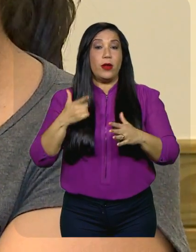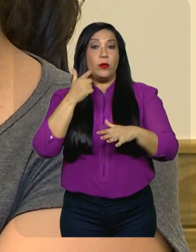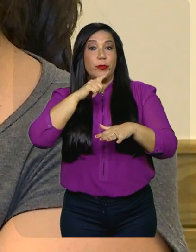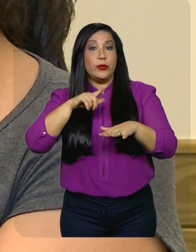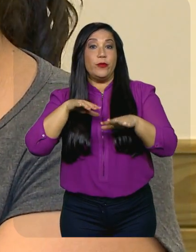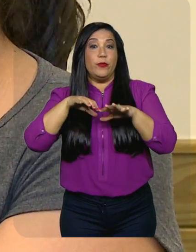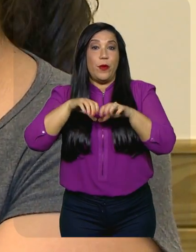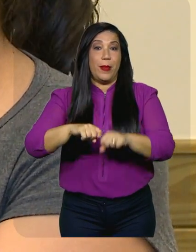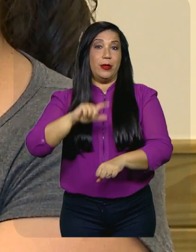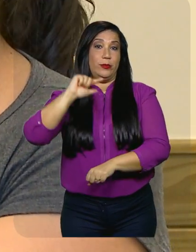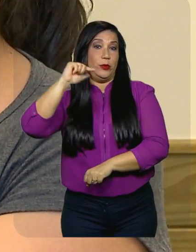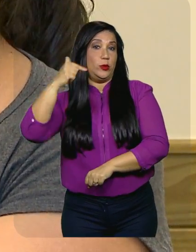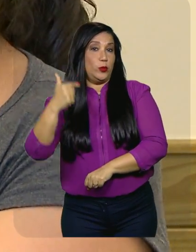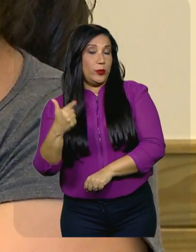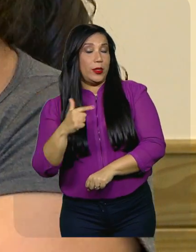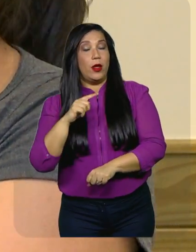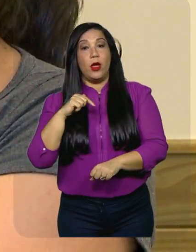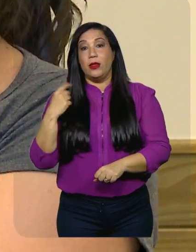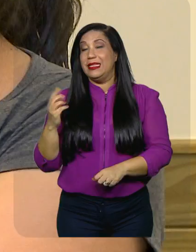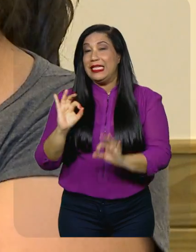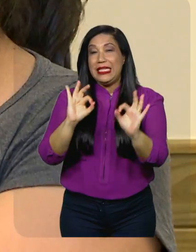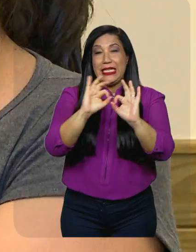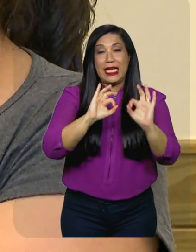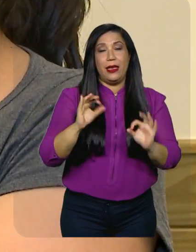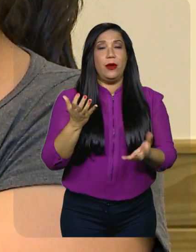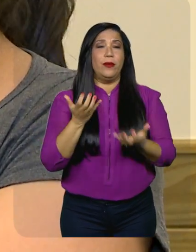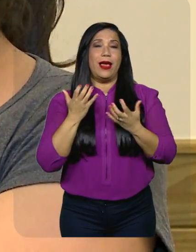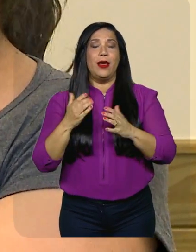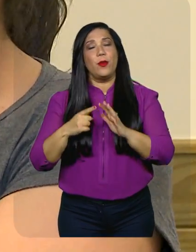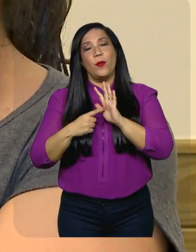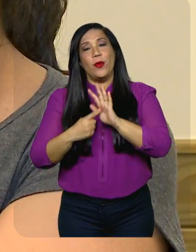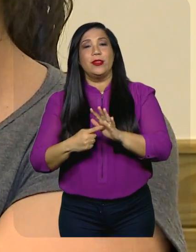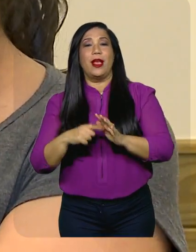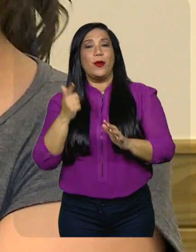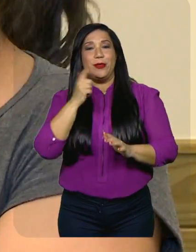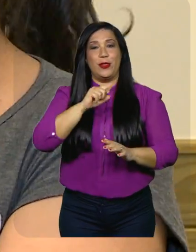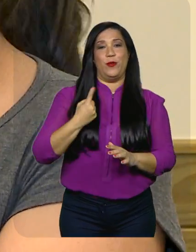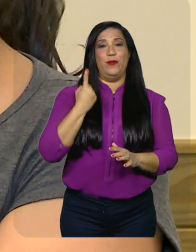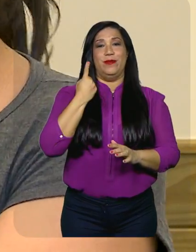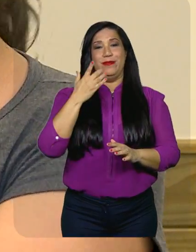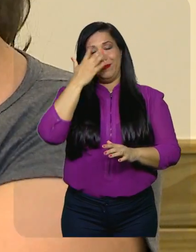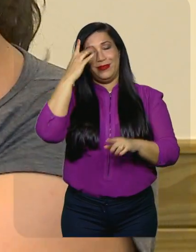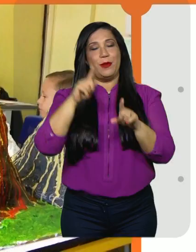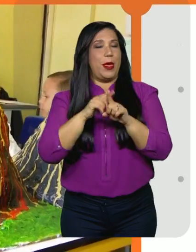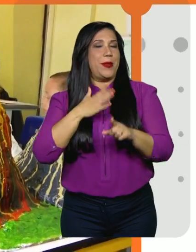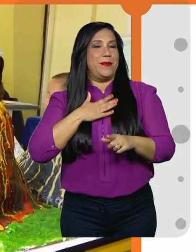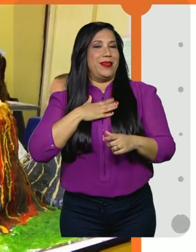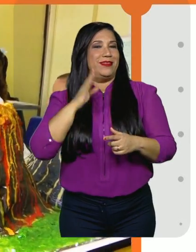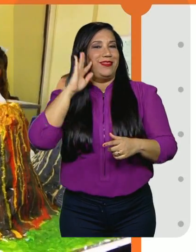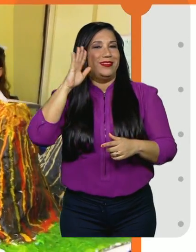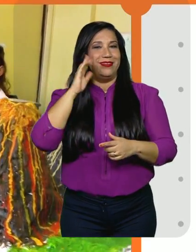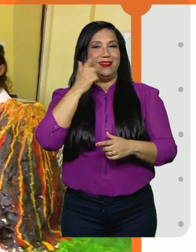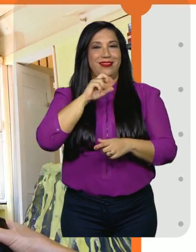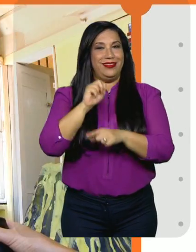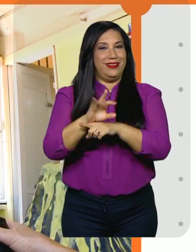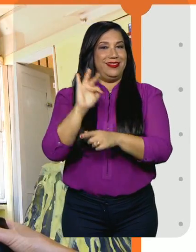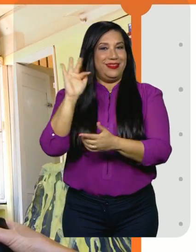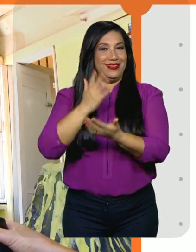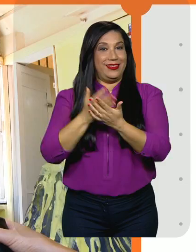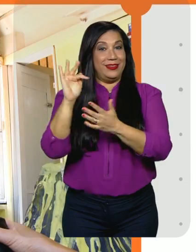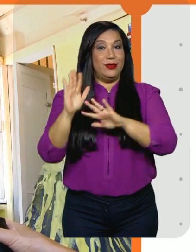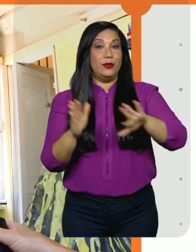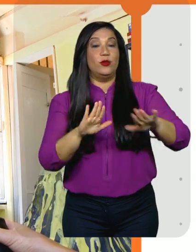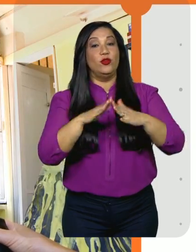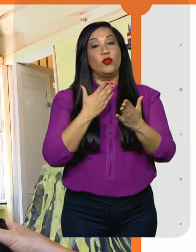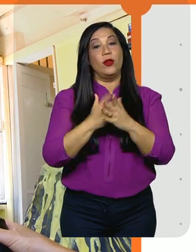ensino médio, então eu gostaria muito de dar esse privilégio para eles e para mim também. Escola do Distrito